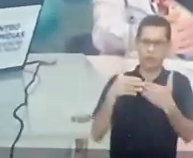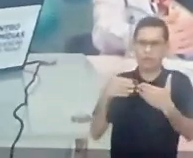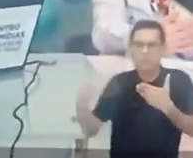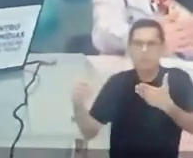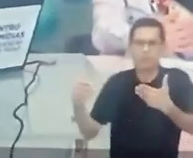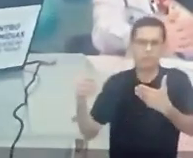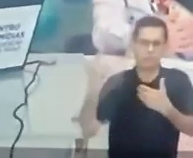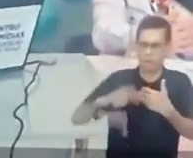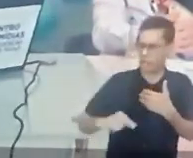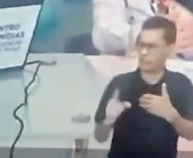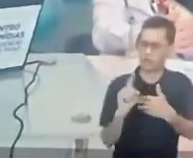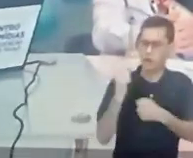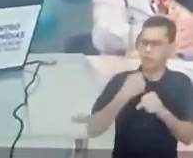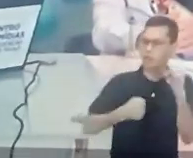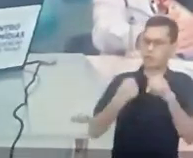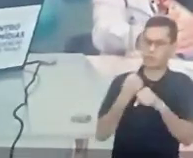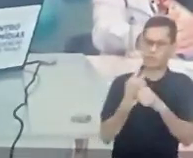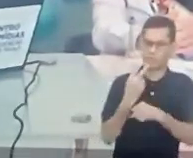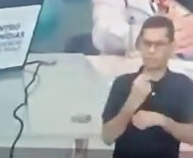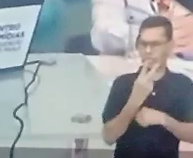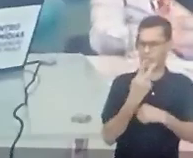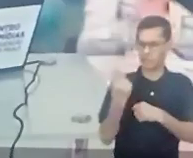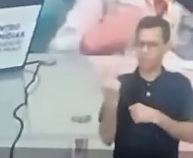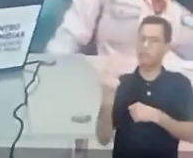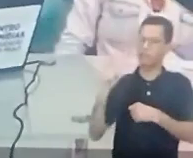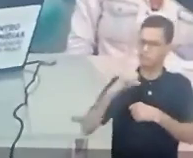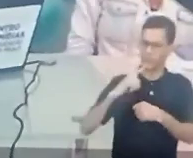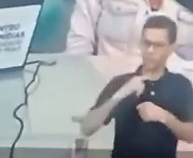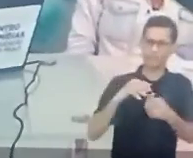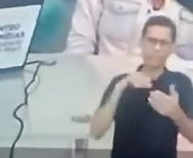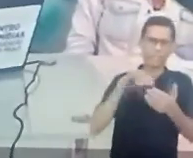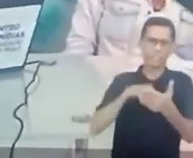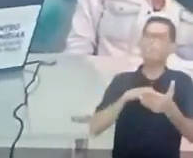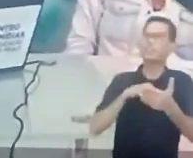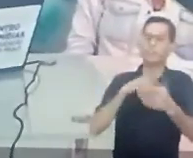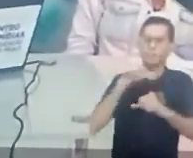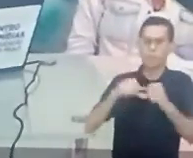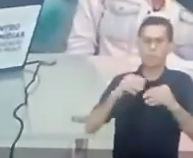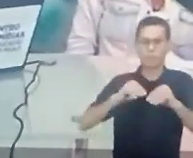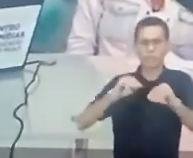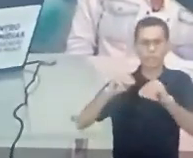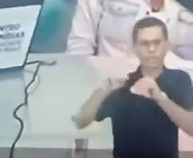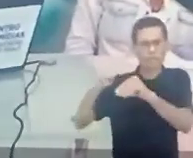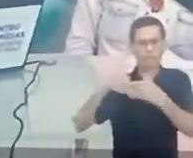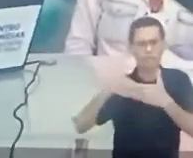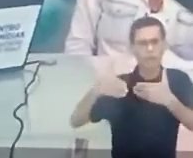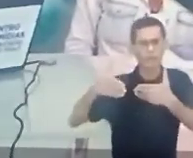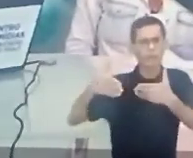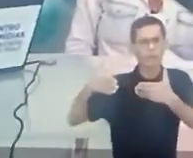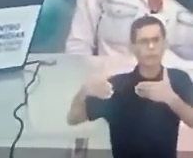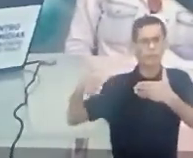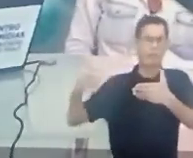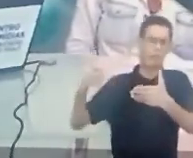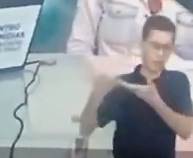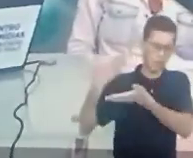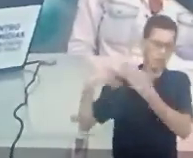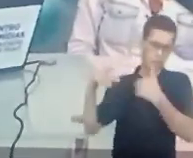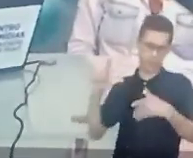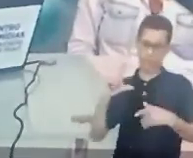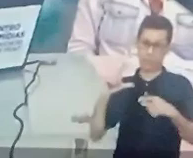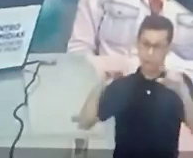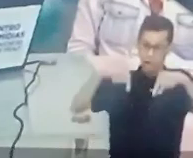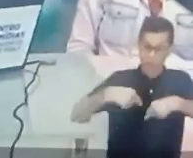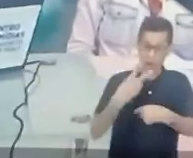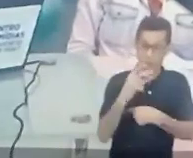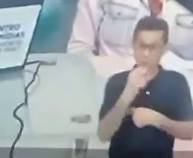cronogramas. Ano passado, a gente até teve algumas prorrogações de cronograma, porque a gente teve um cronograma mais elástico. Neste